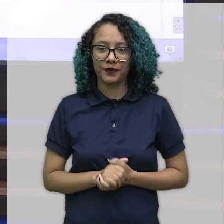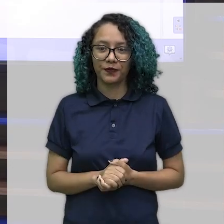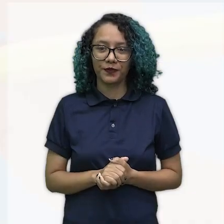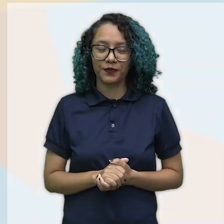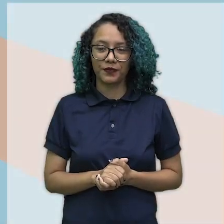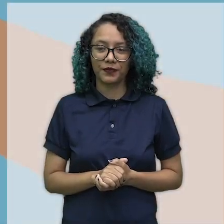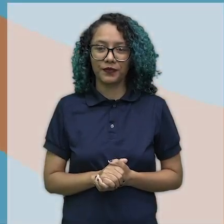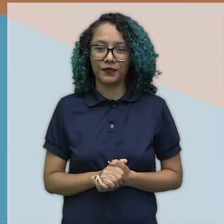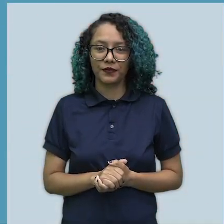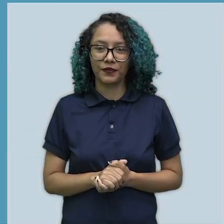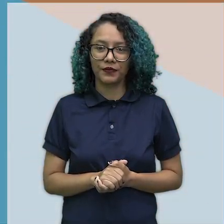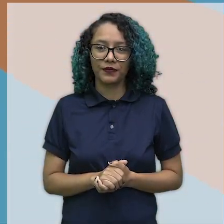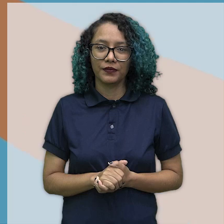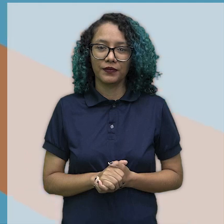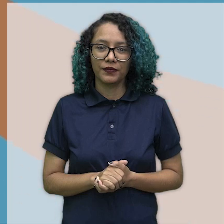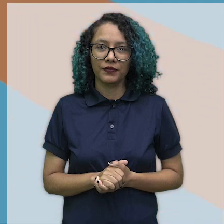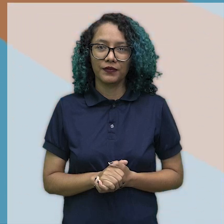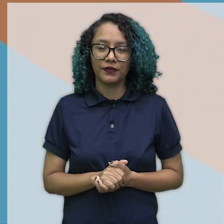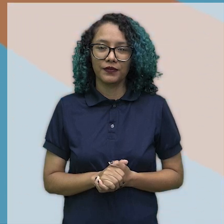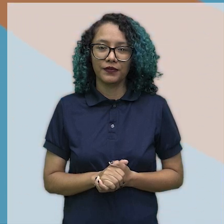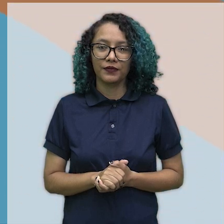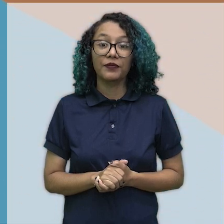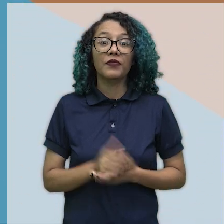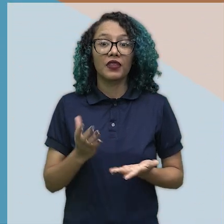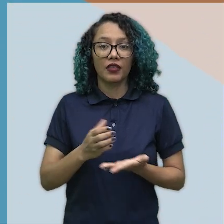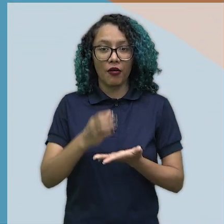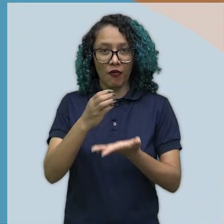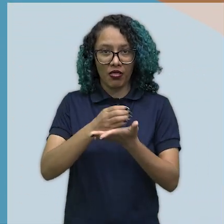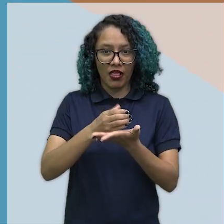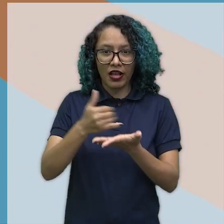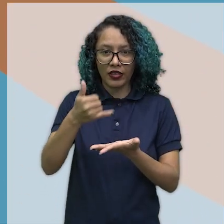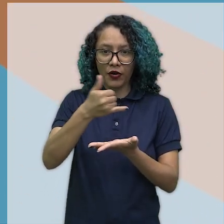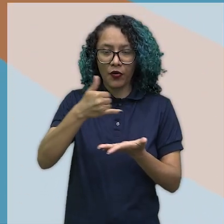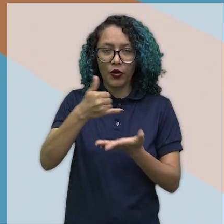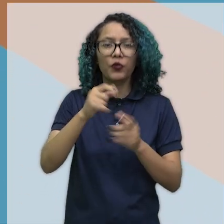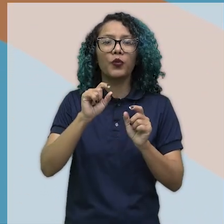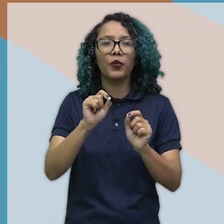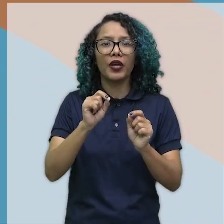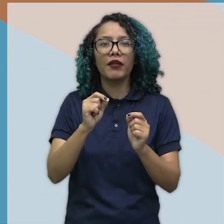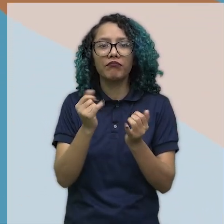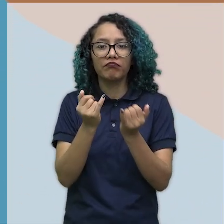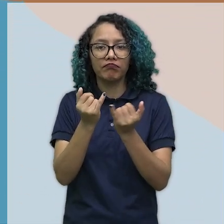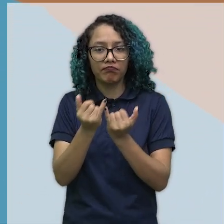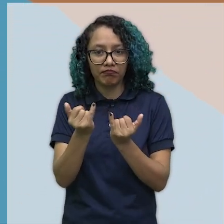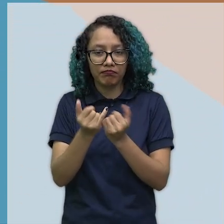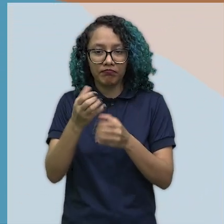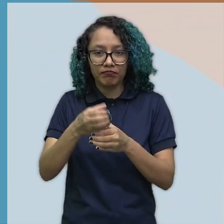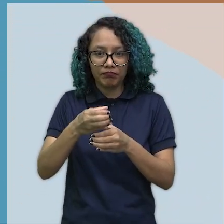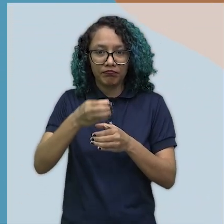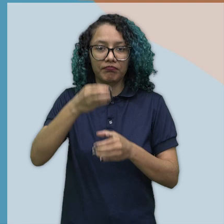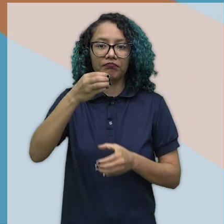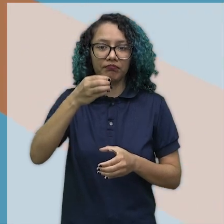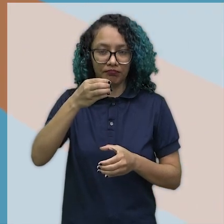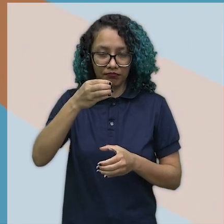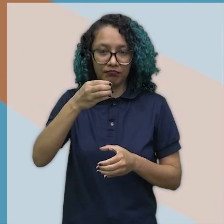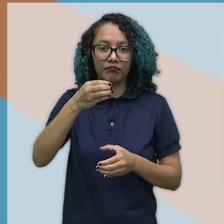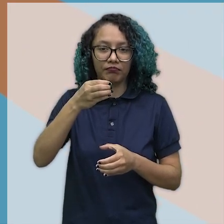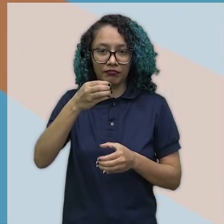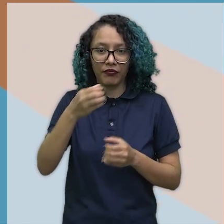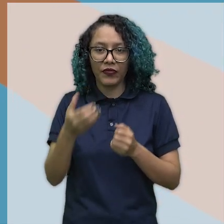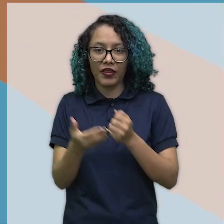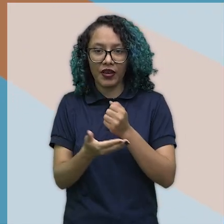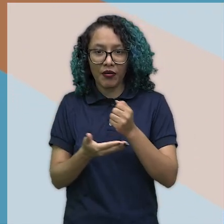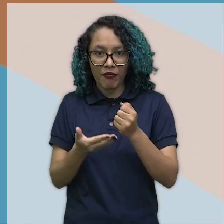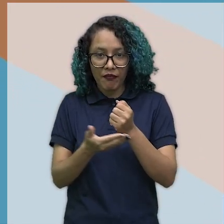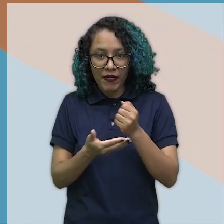Uma lata de óleo tem formato cilíndrico, Com um raio base de 5